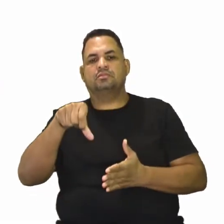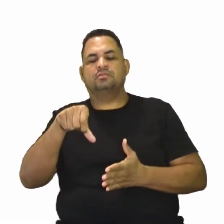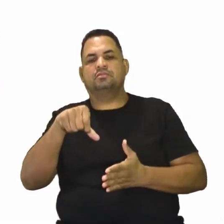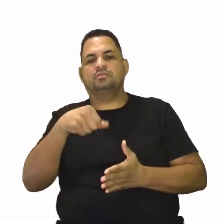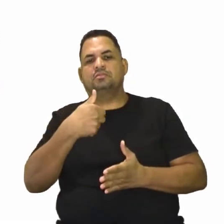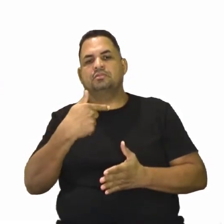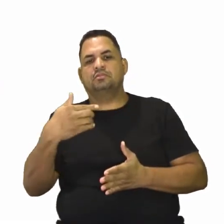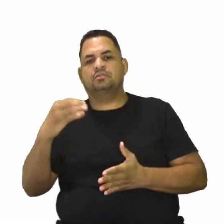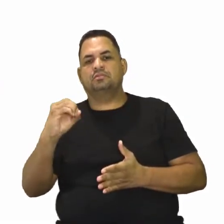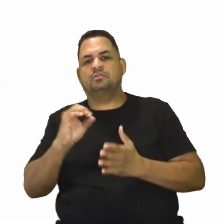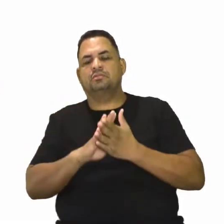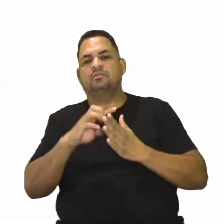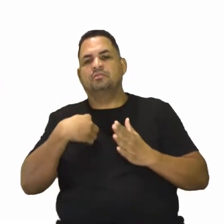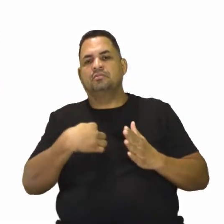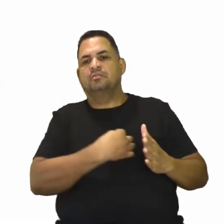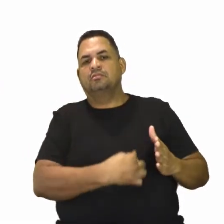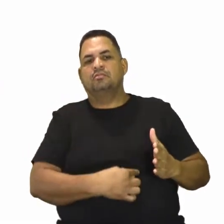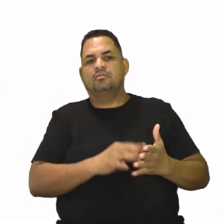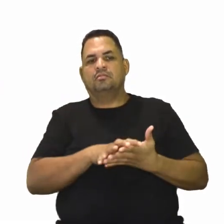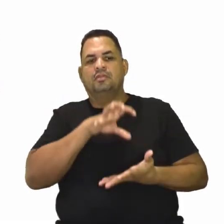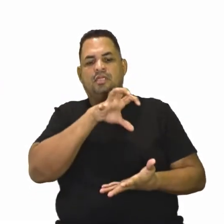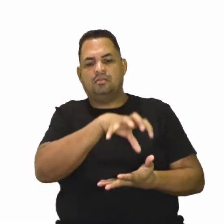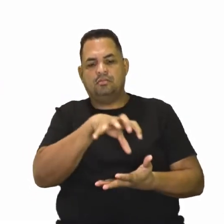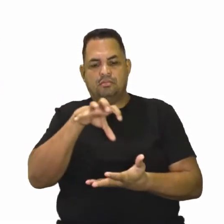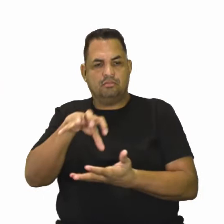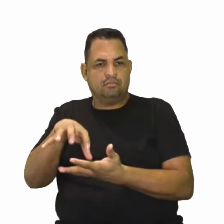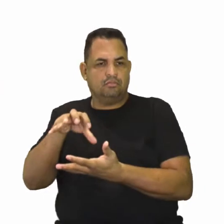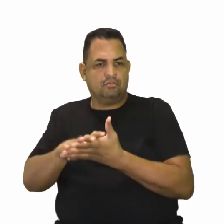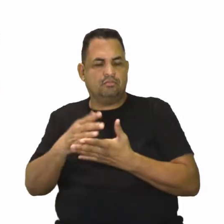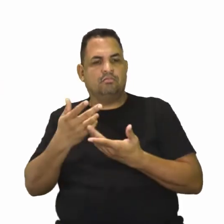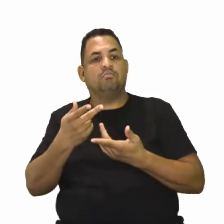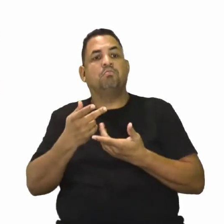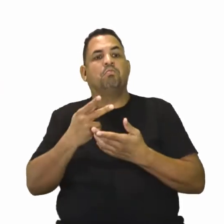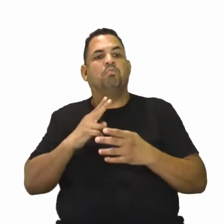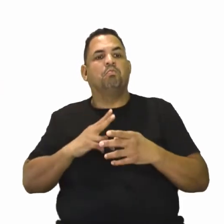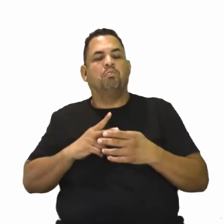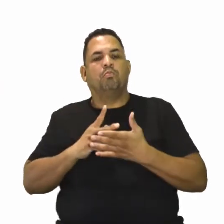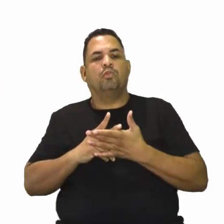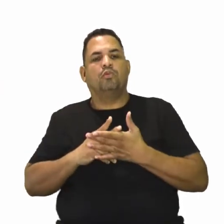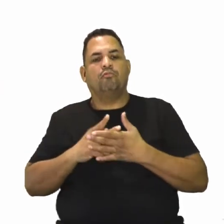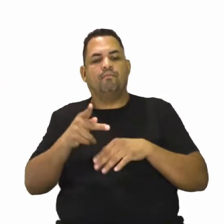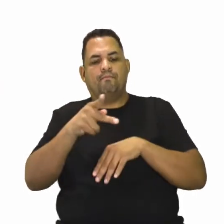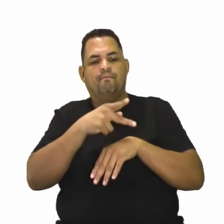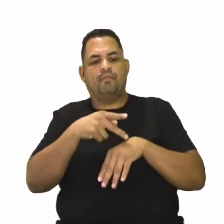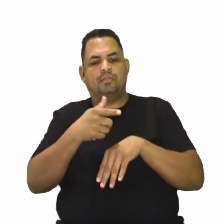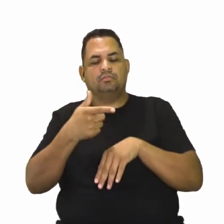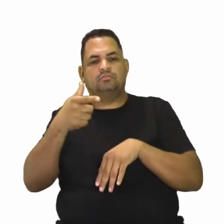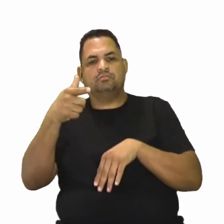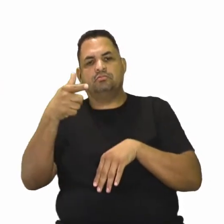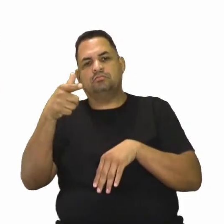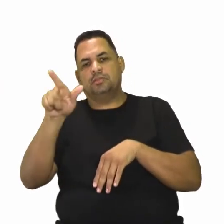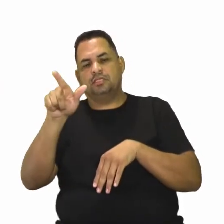e XX, a China foi ocupada por potências estrangeiras. Lembra? Século XIX e XX, a China aí foi colônia